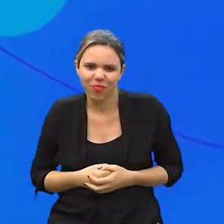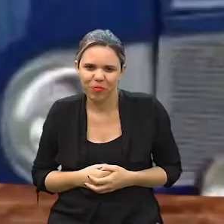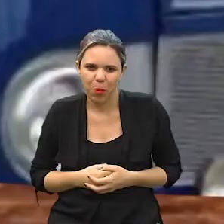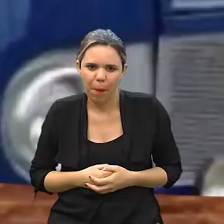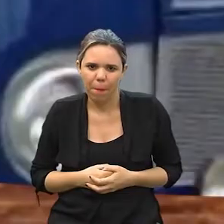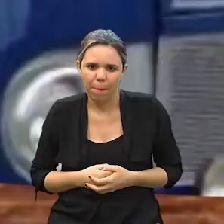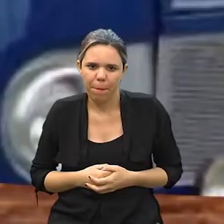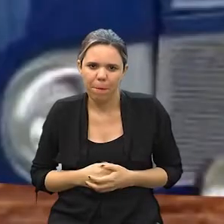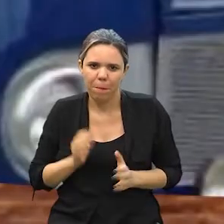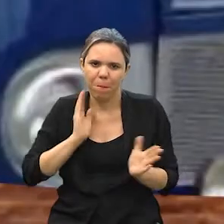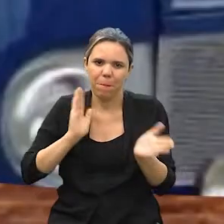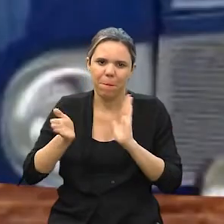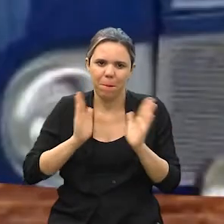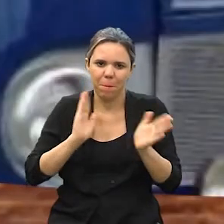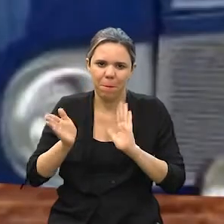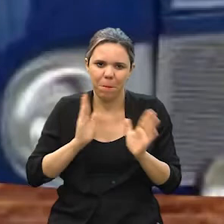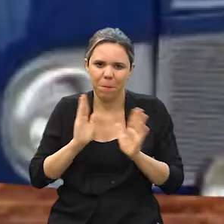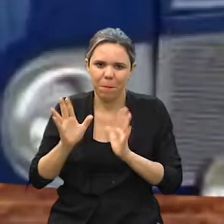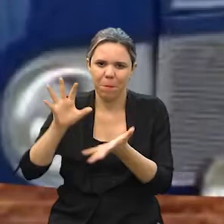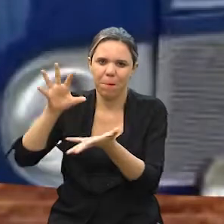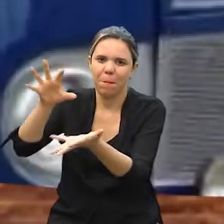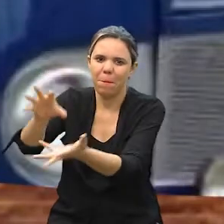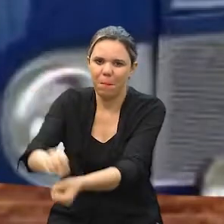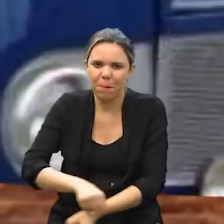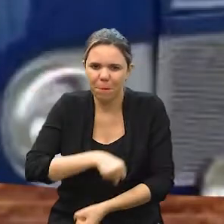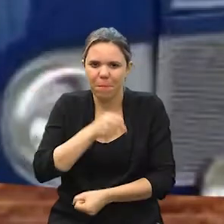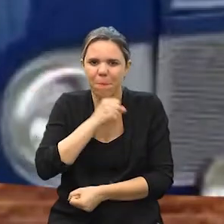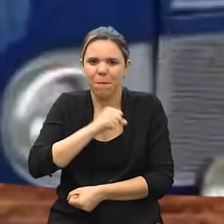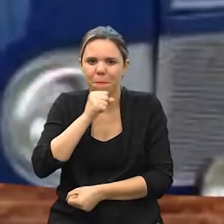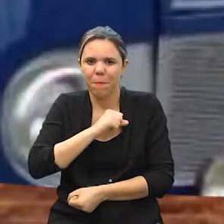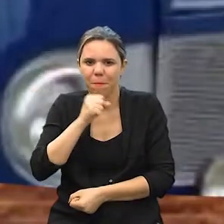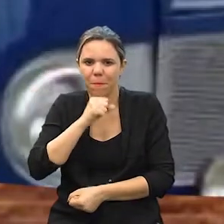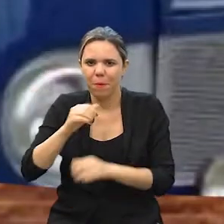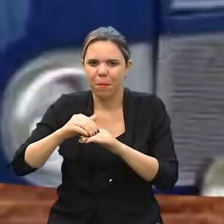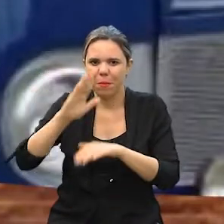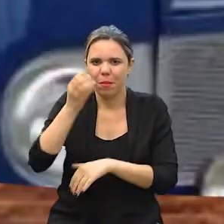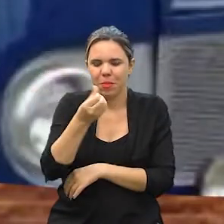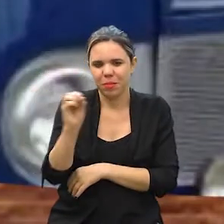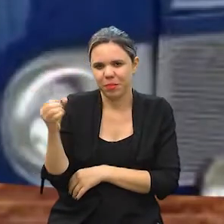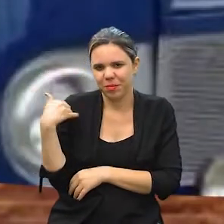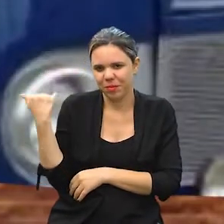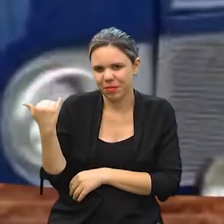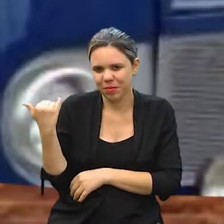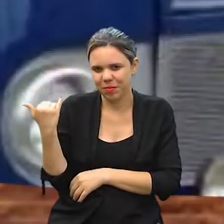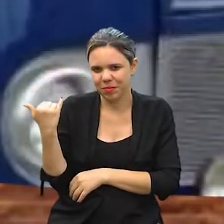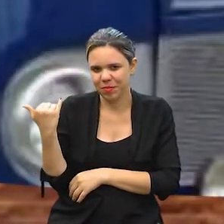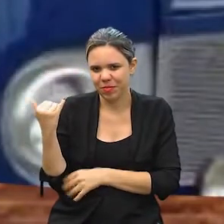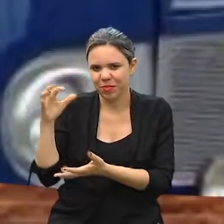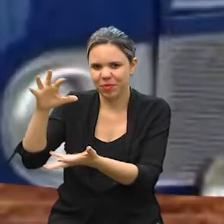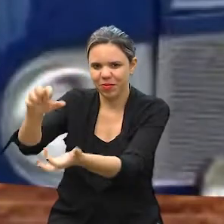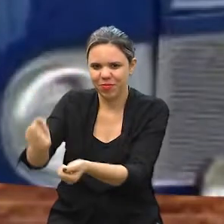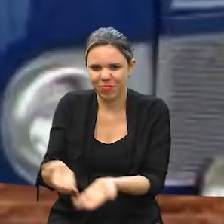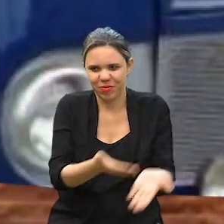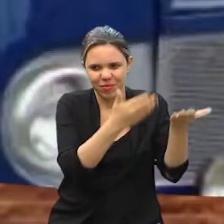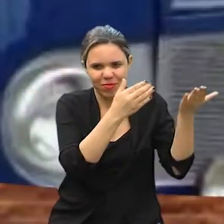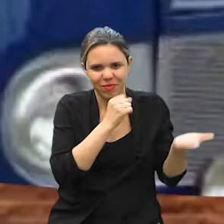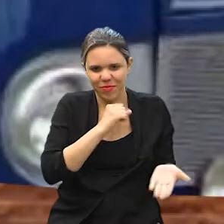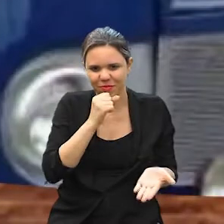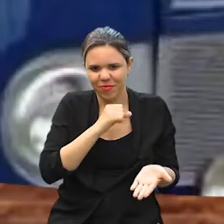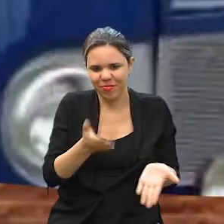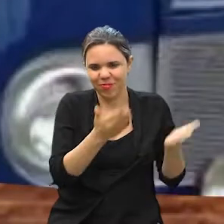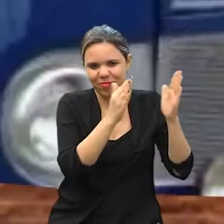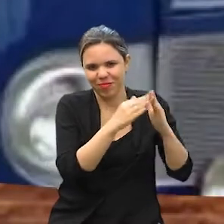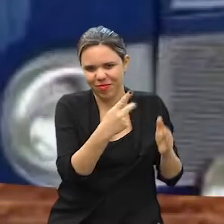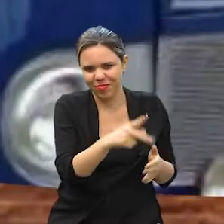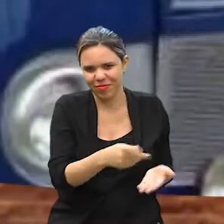o caminhão catavéio. Acima de 60 anos, estamos levando vocês para